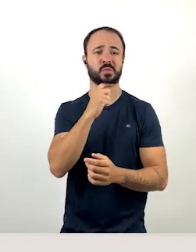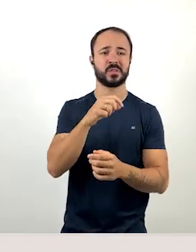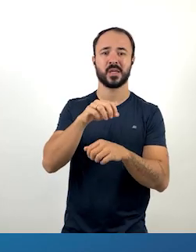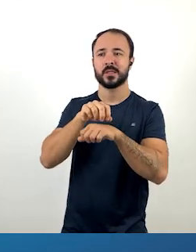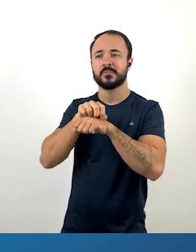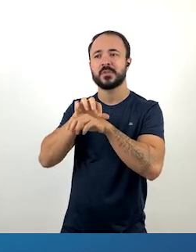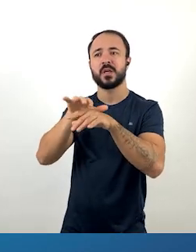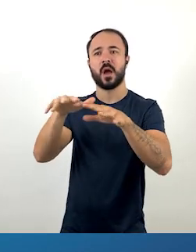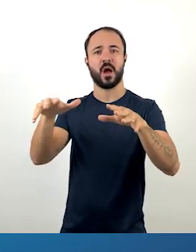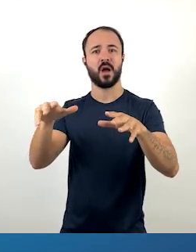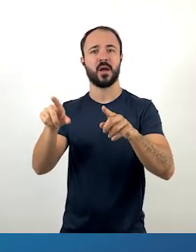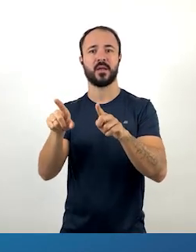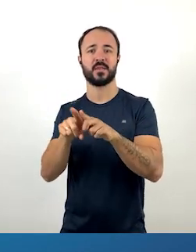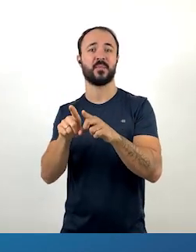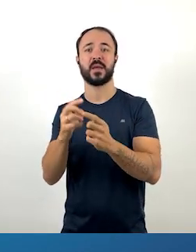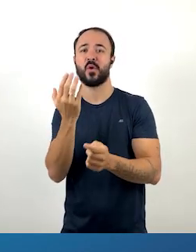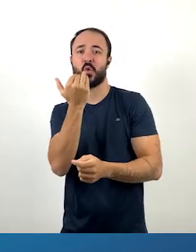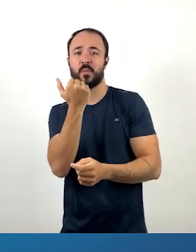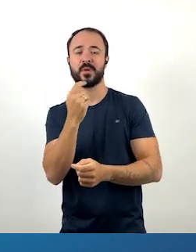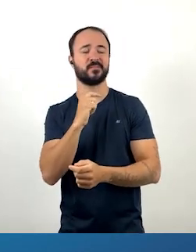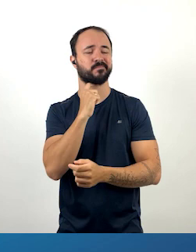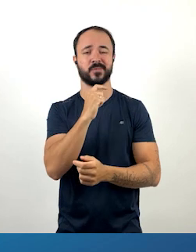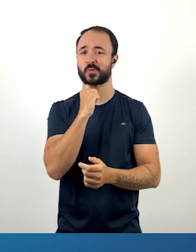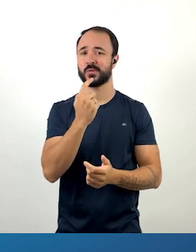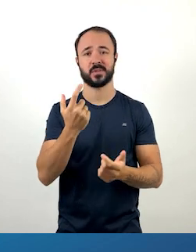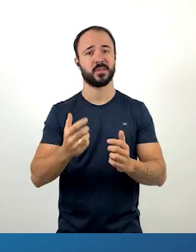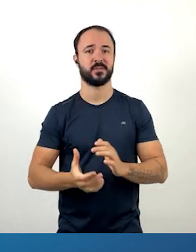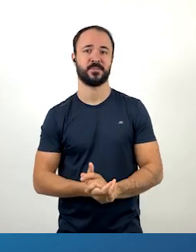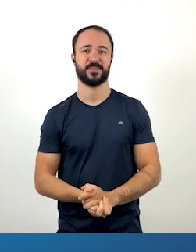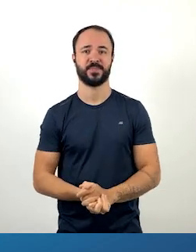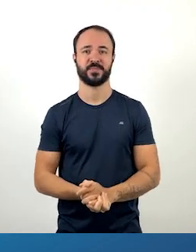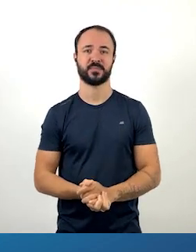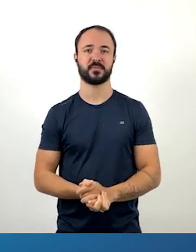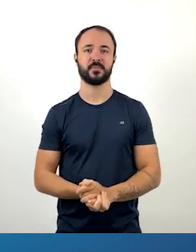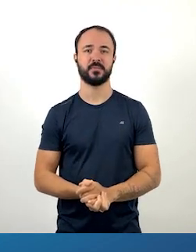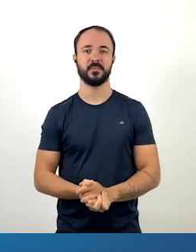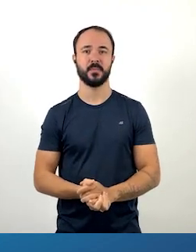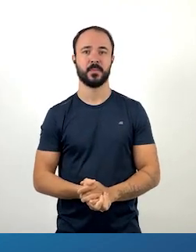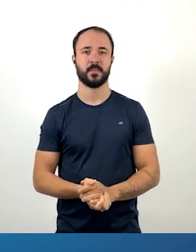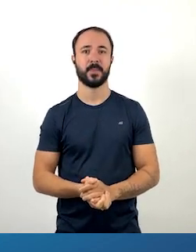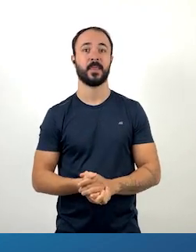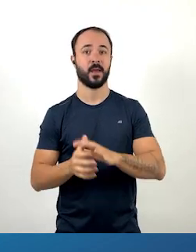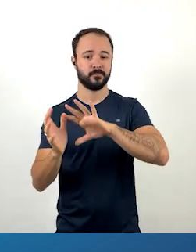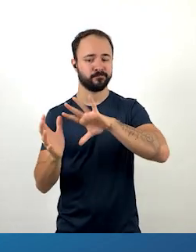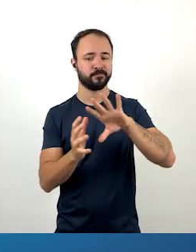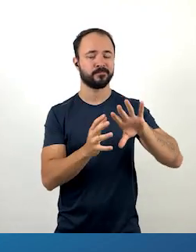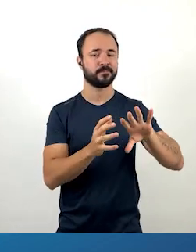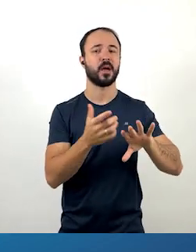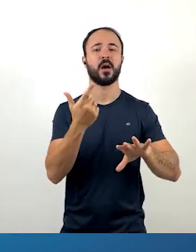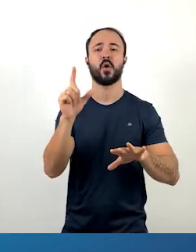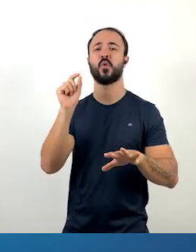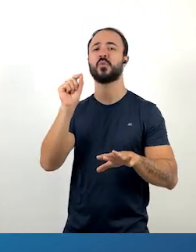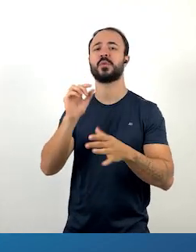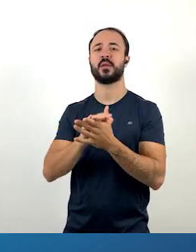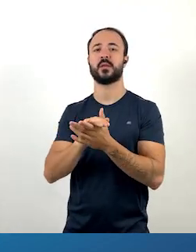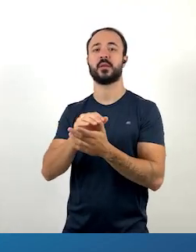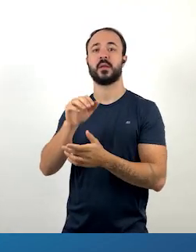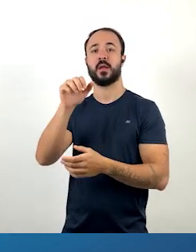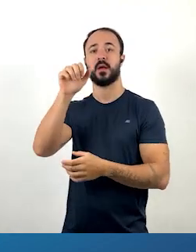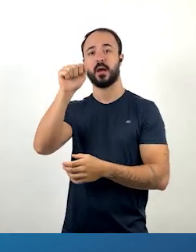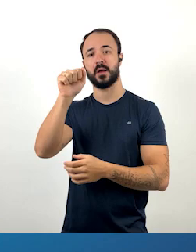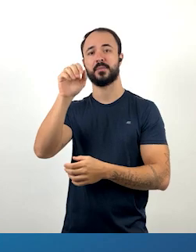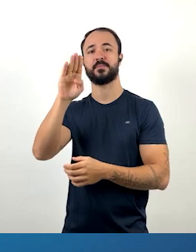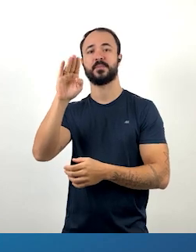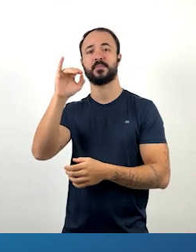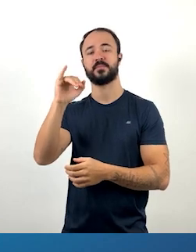adequada. E quais são as alterações abióticas? Aquelas que não estão relacionadas à inserção de elementos vivos, mas